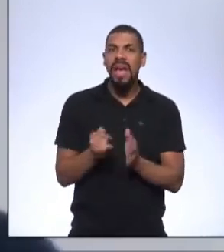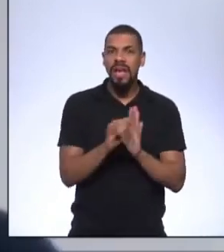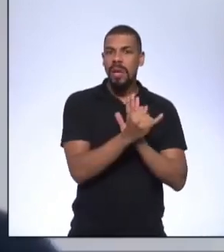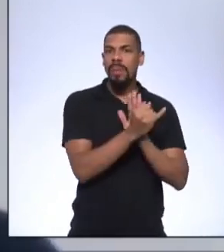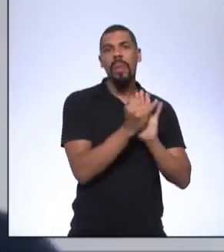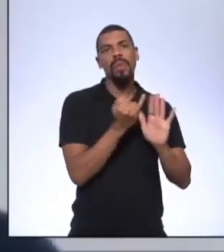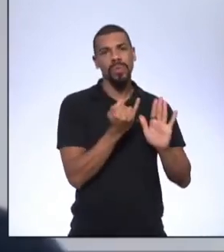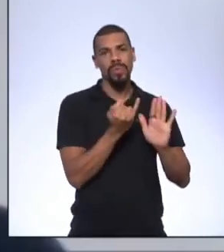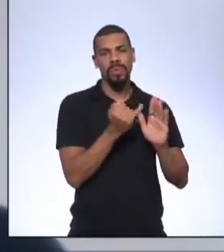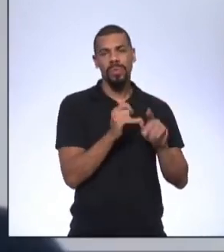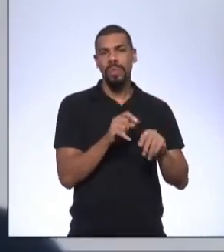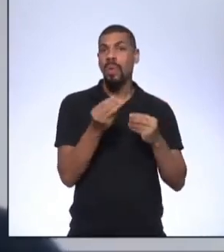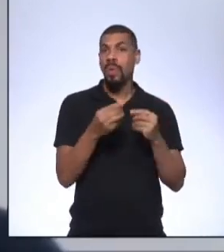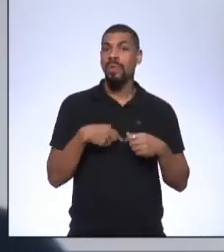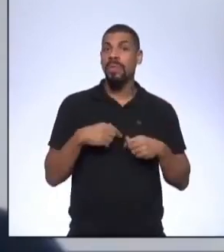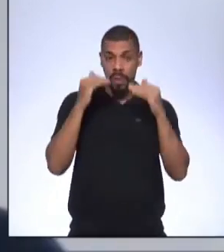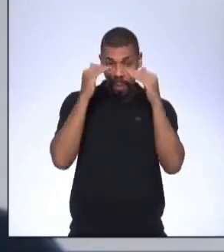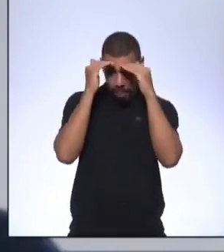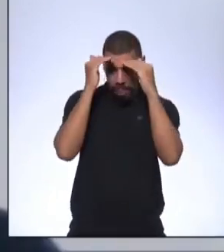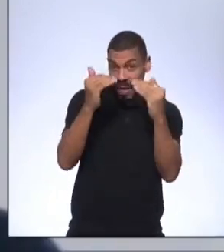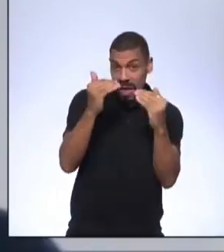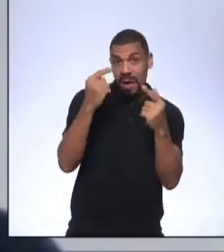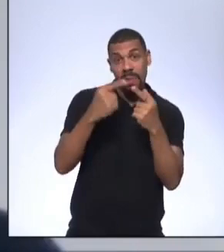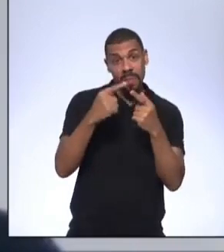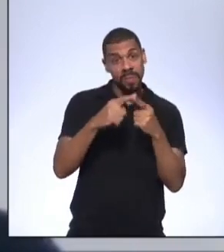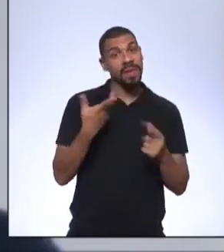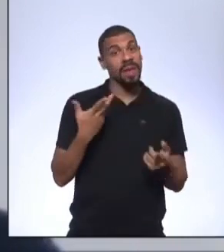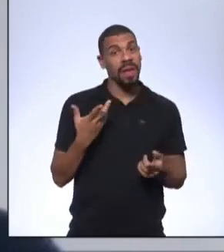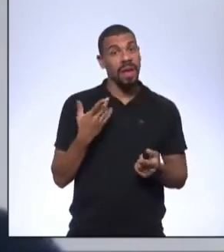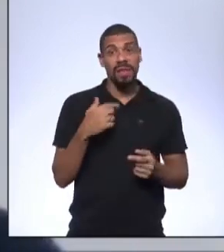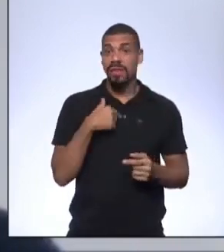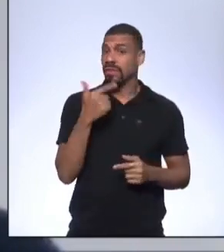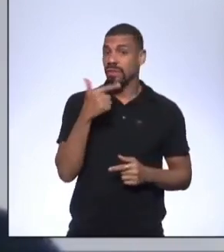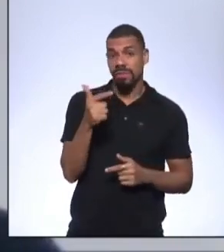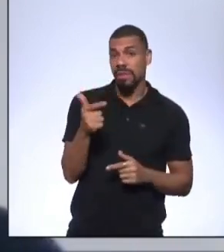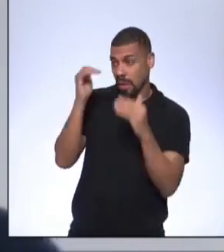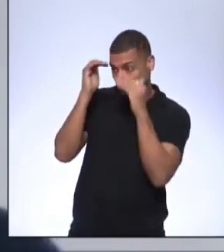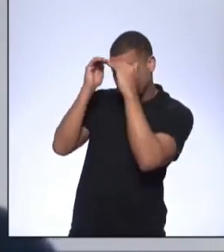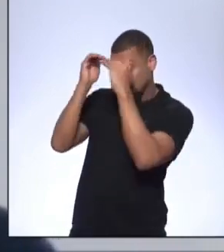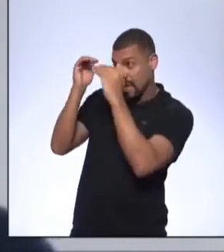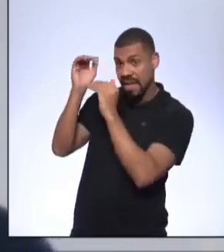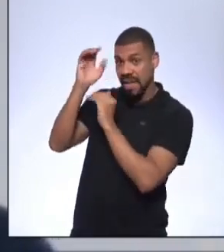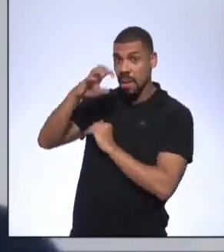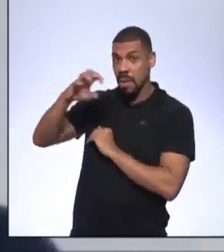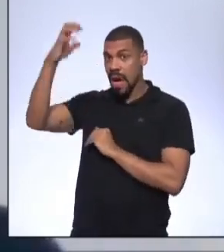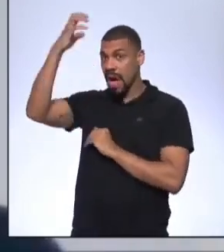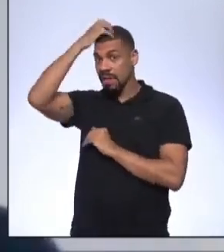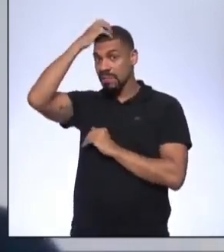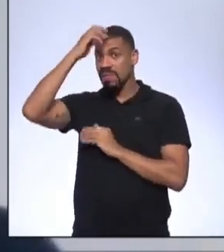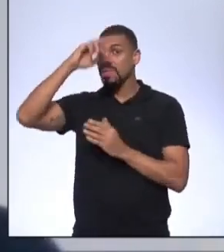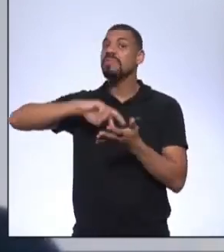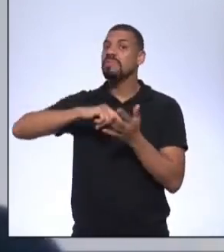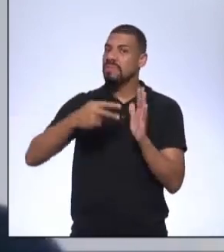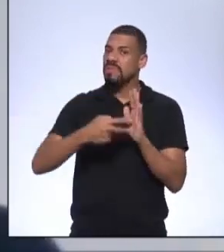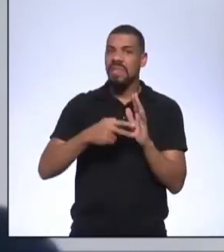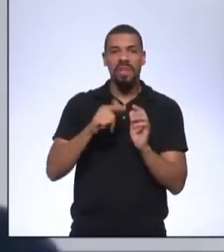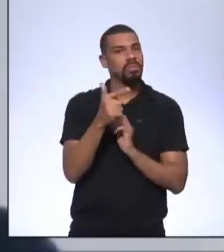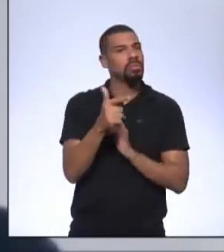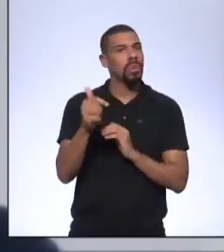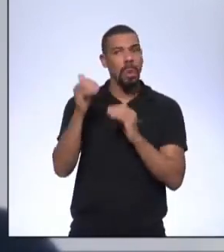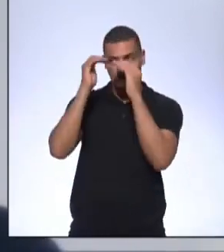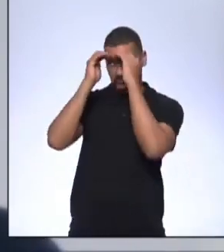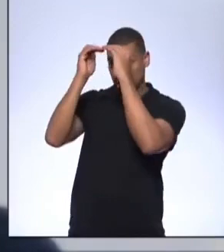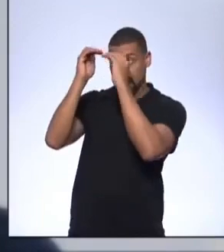que obedecer fielmente, porque desobedecer ao rei significa desobedecer a Deus. Olha